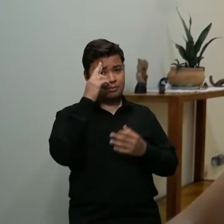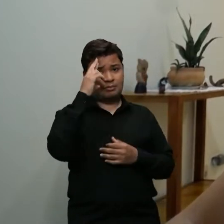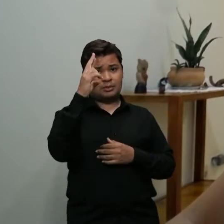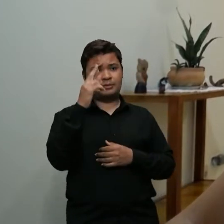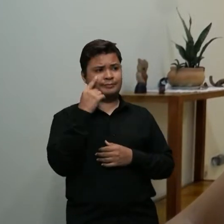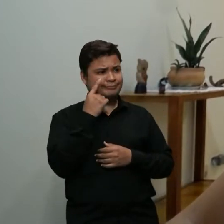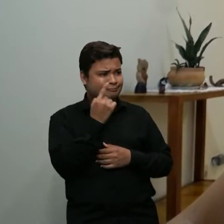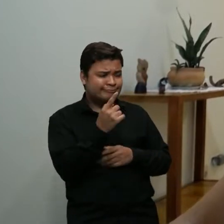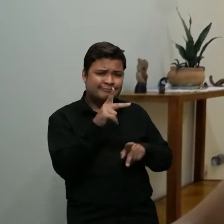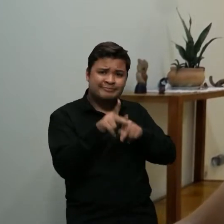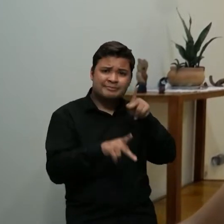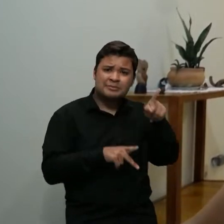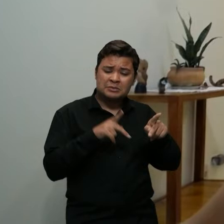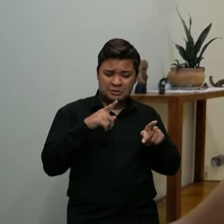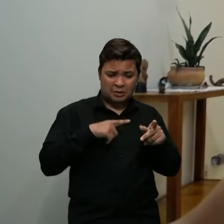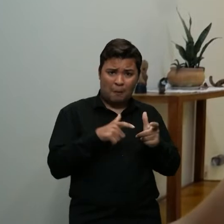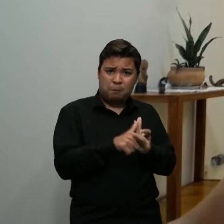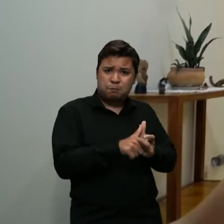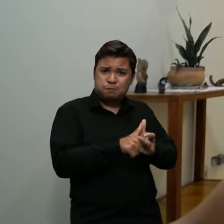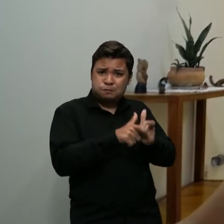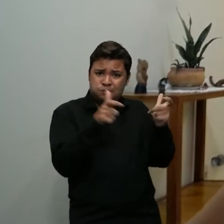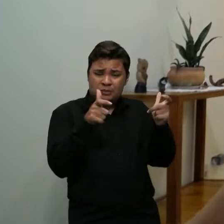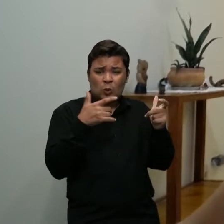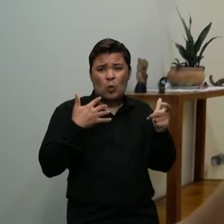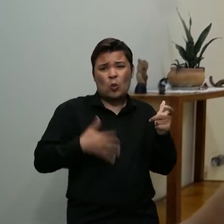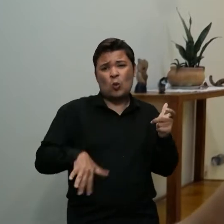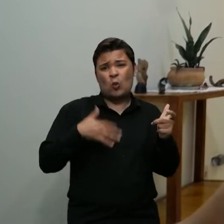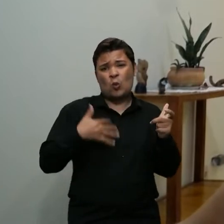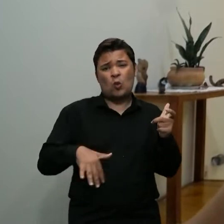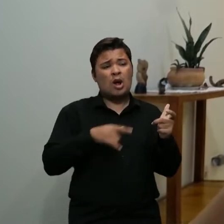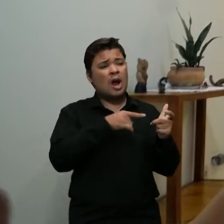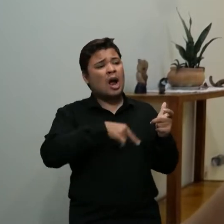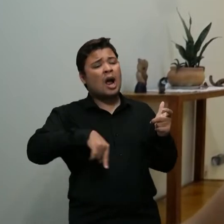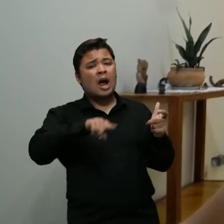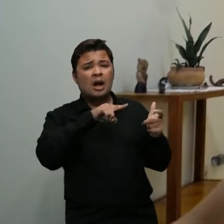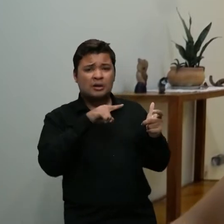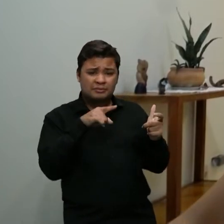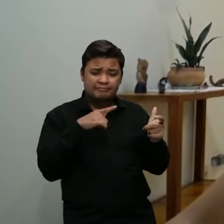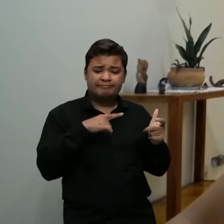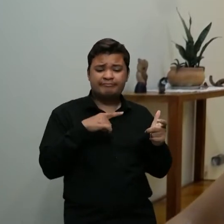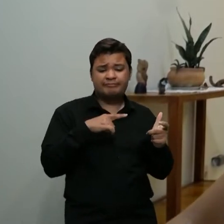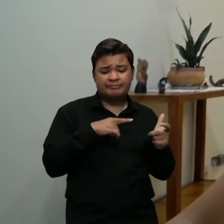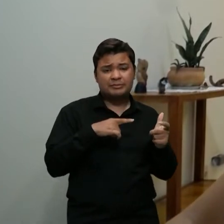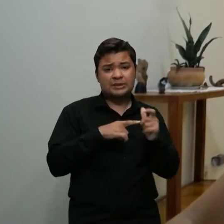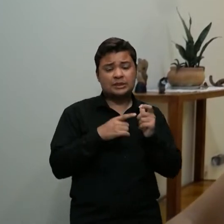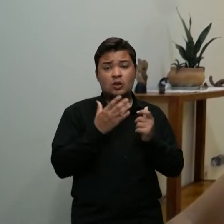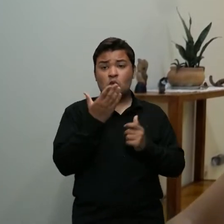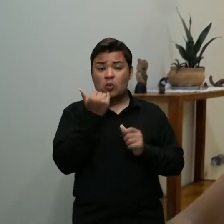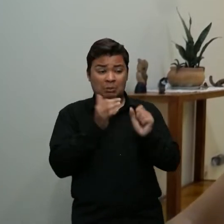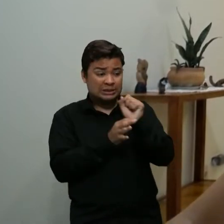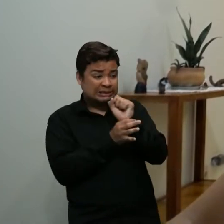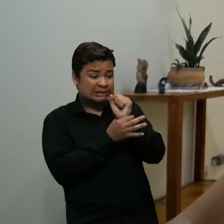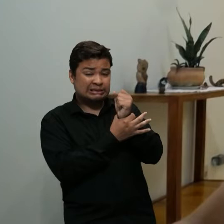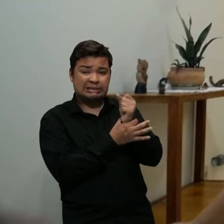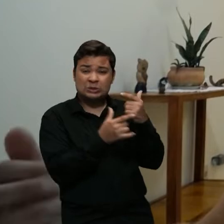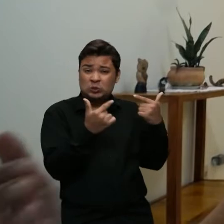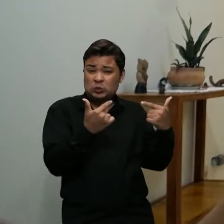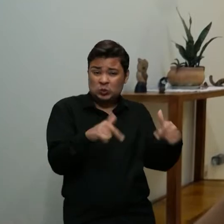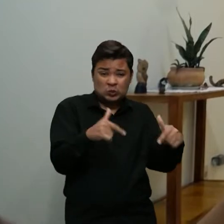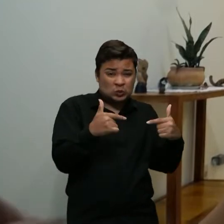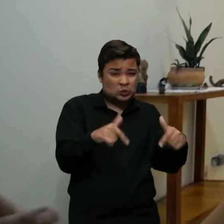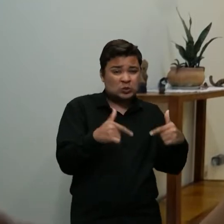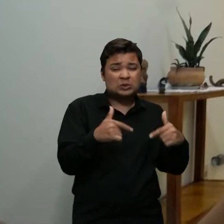bastante grande, que, de modo mais intenso, tem convivido com a situação de insegurança alimentar e